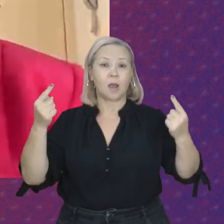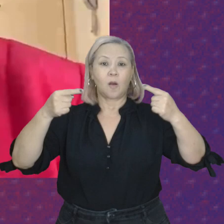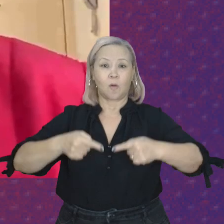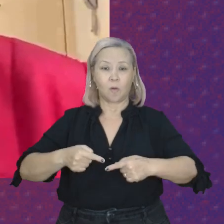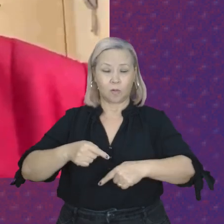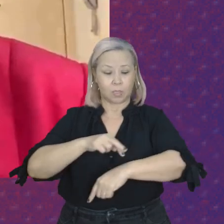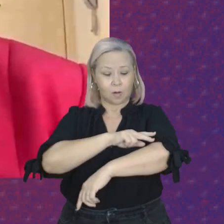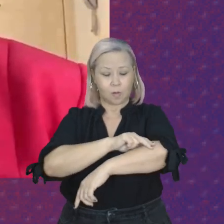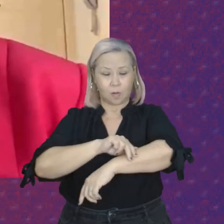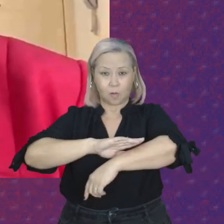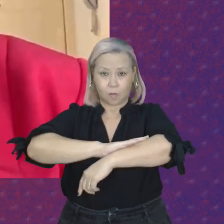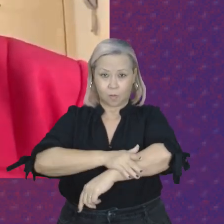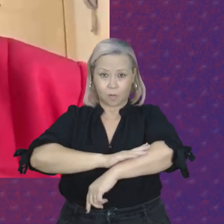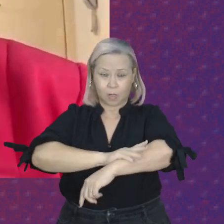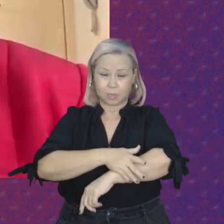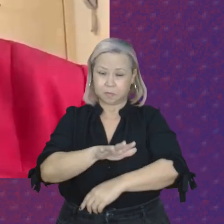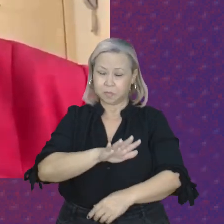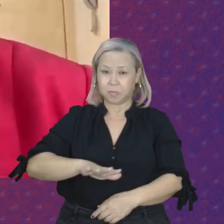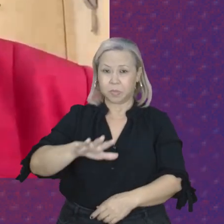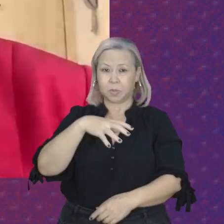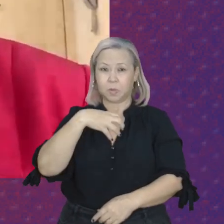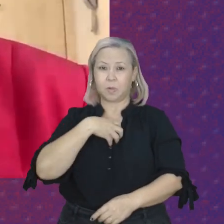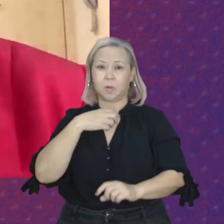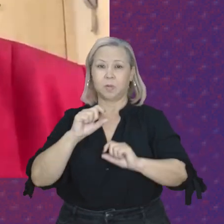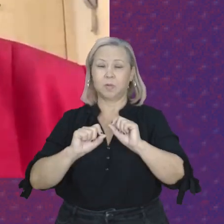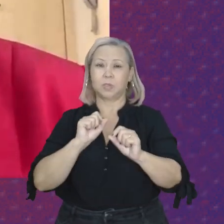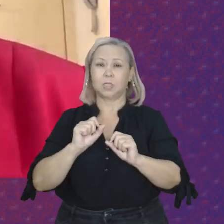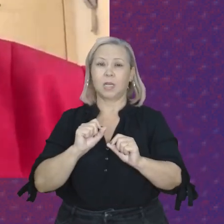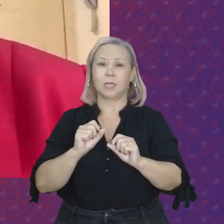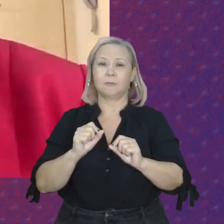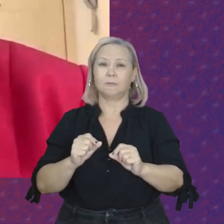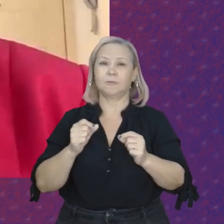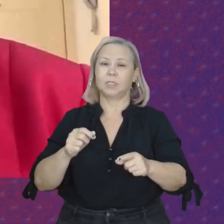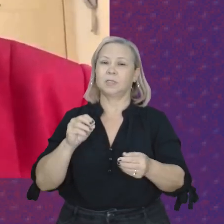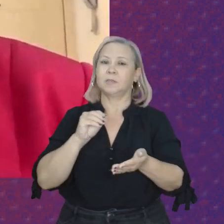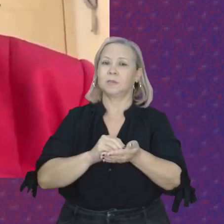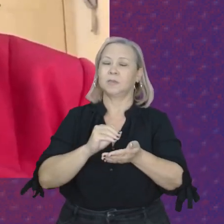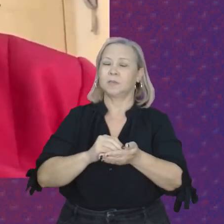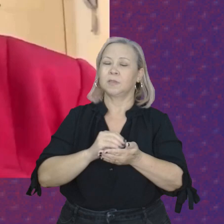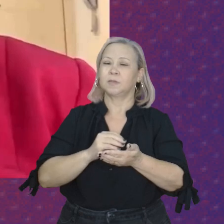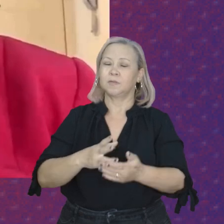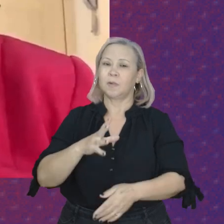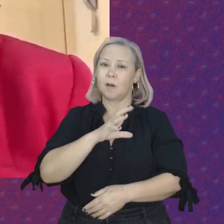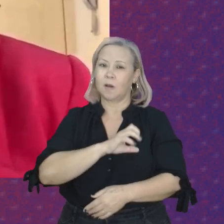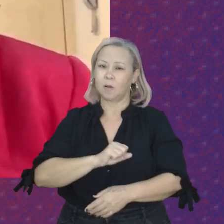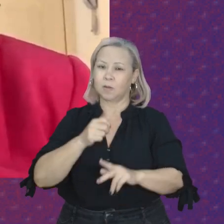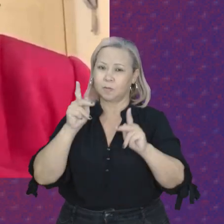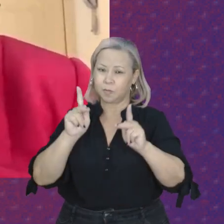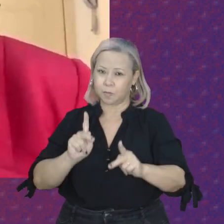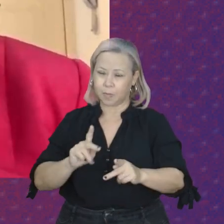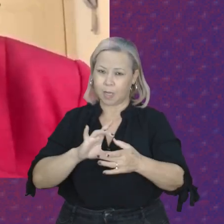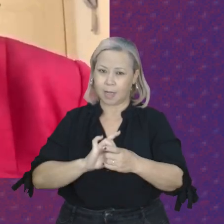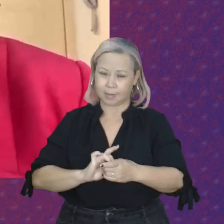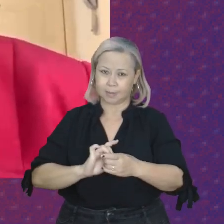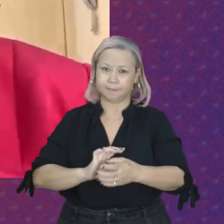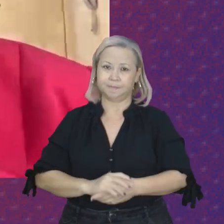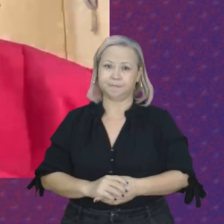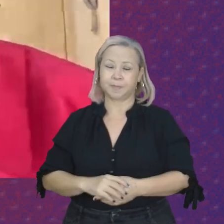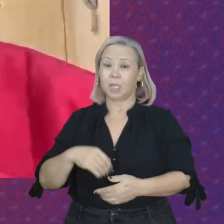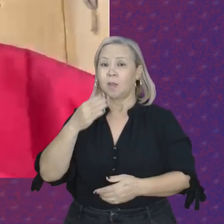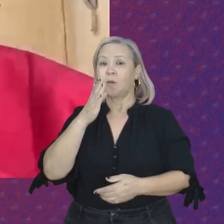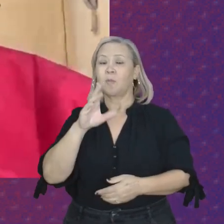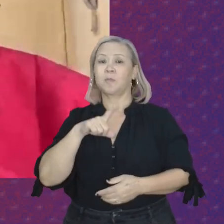Discriminação Racial e todas as formas correlatas de intolerância, né? E o Brasil